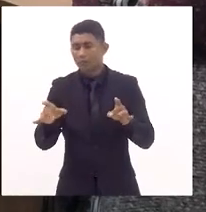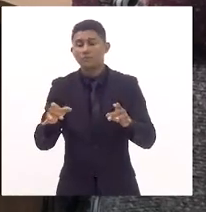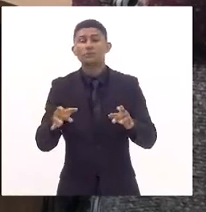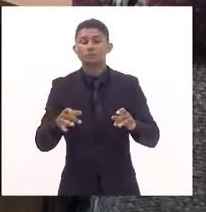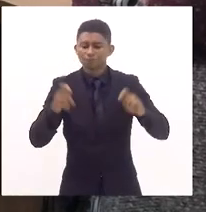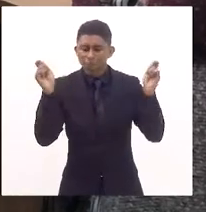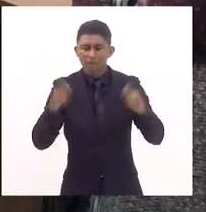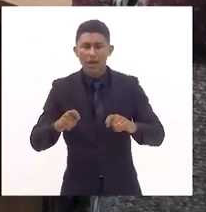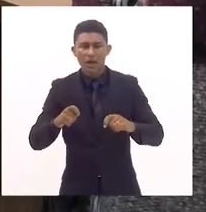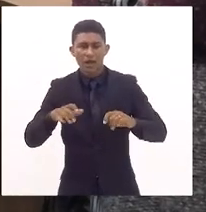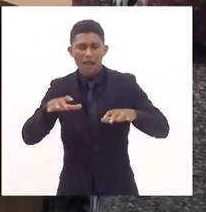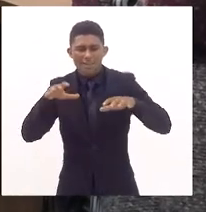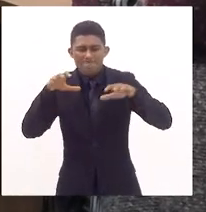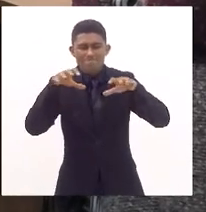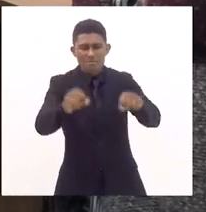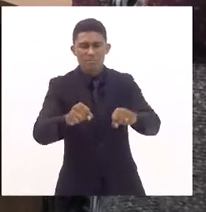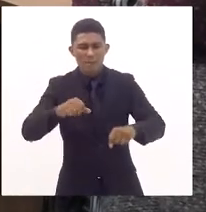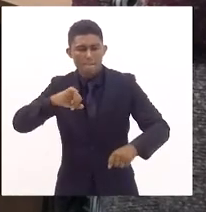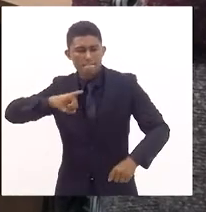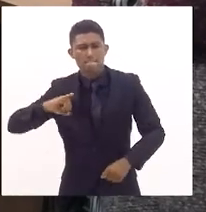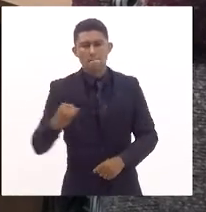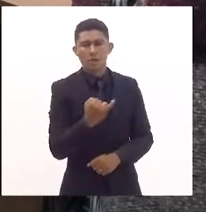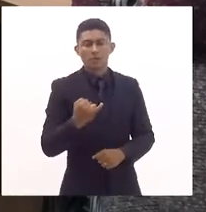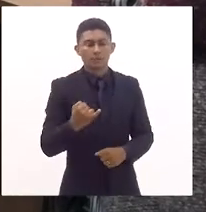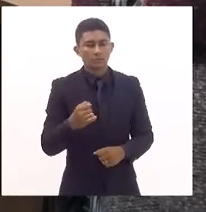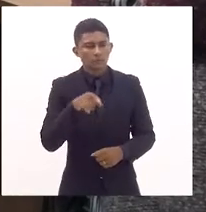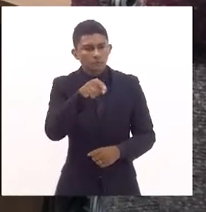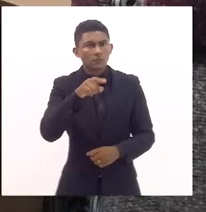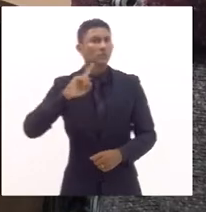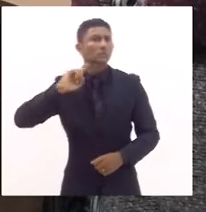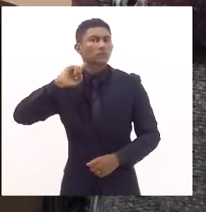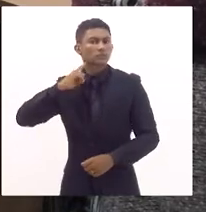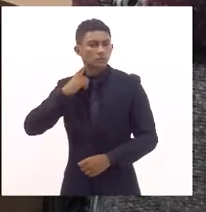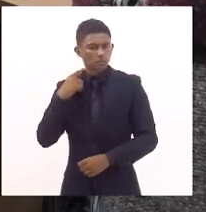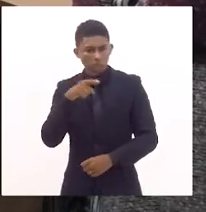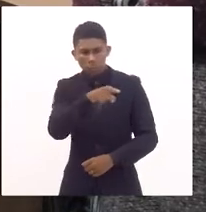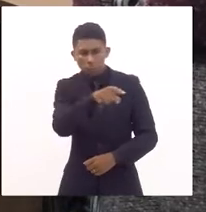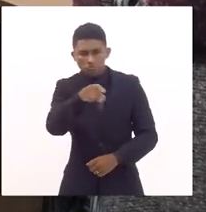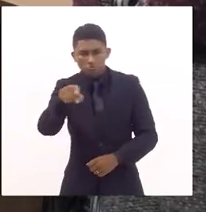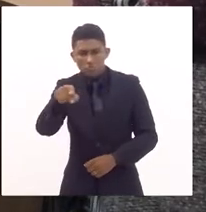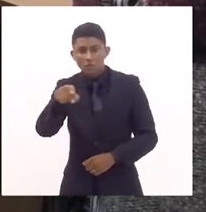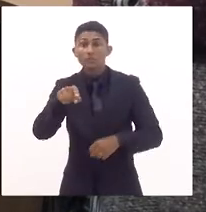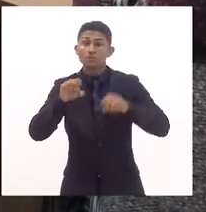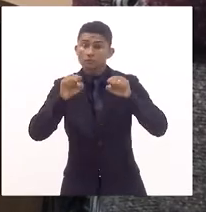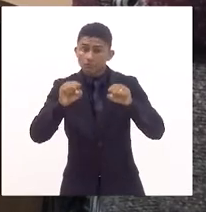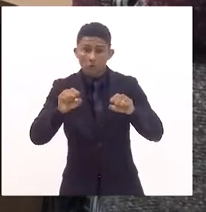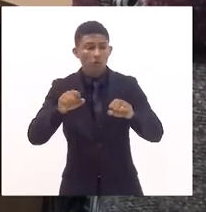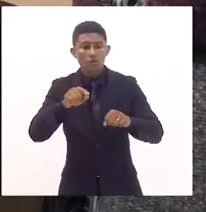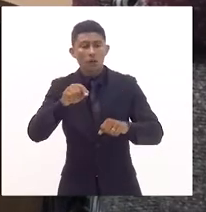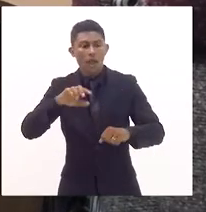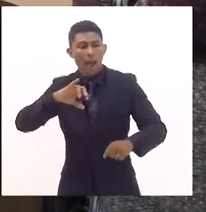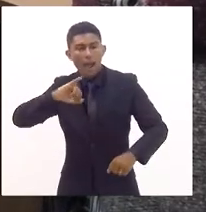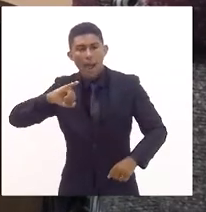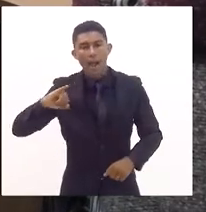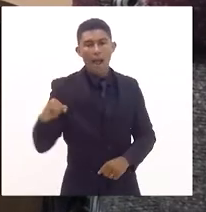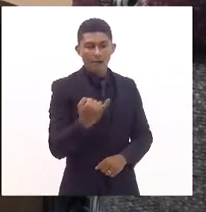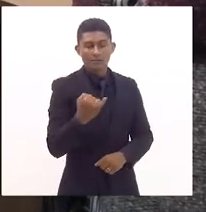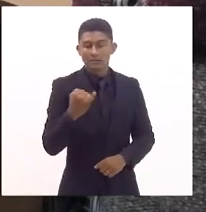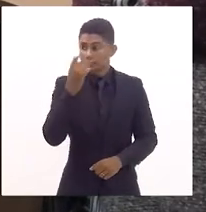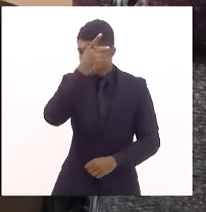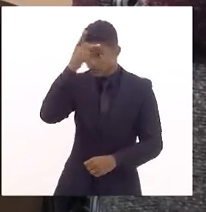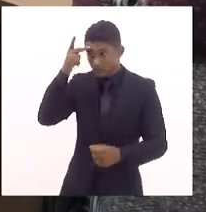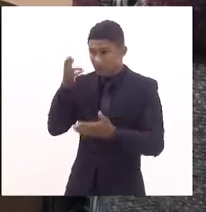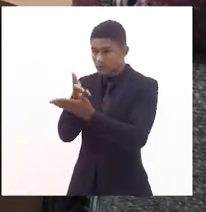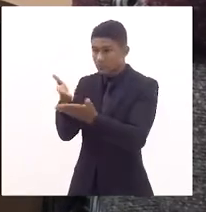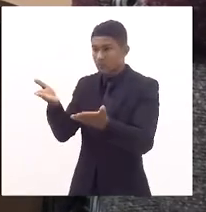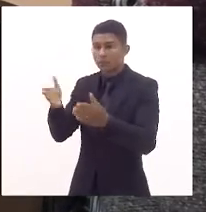ser reaproveitado. Aquilo que polui e contamina pode virar emprego e renda para milhares